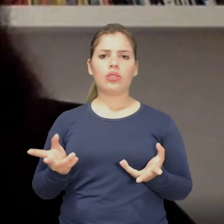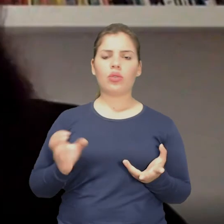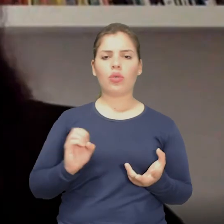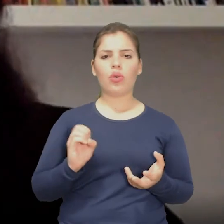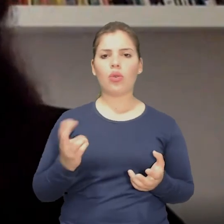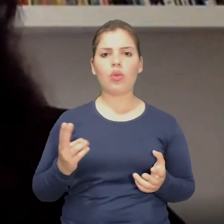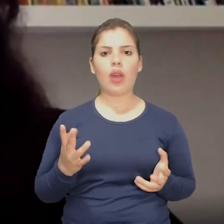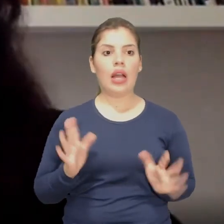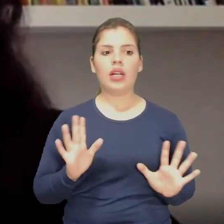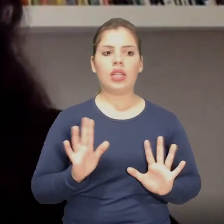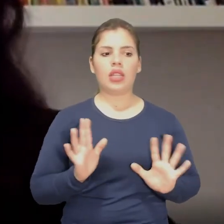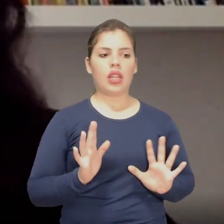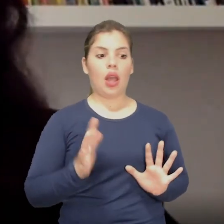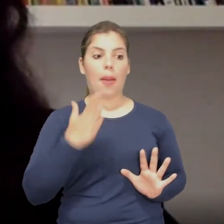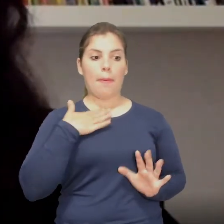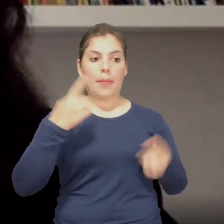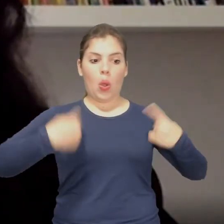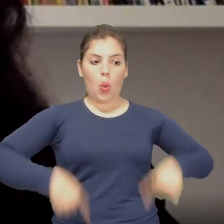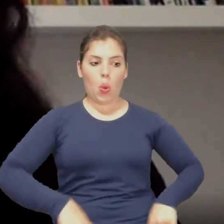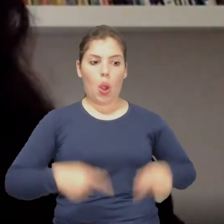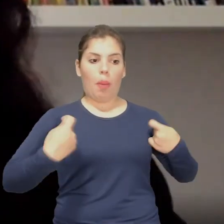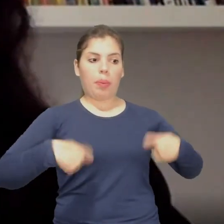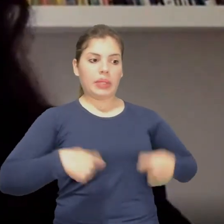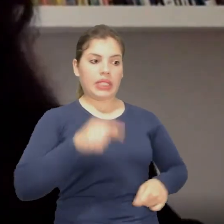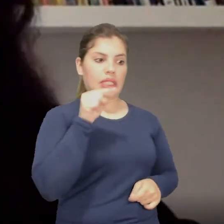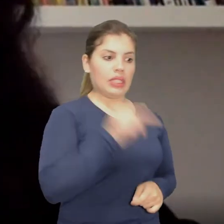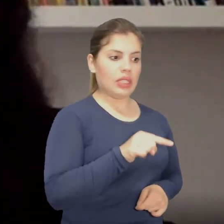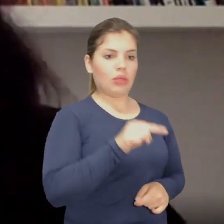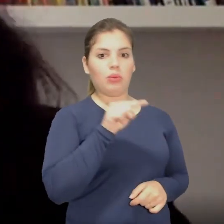estou com fome, do que no sentido de assim, meu corpo